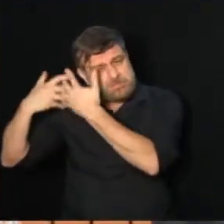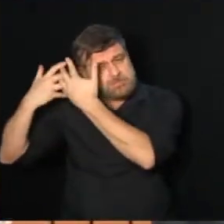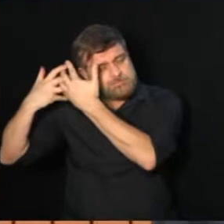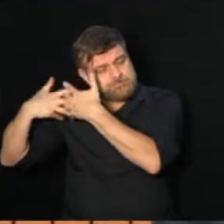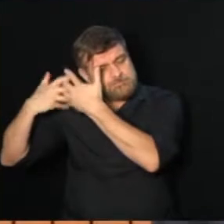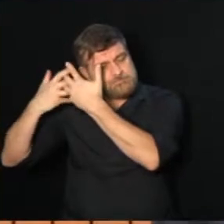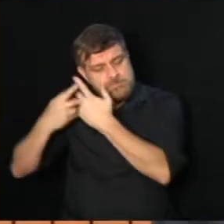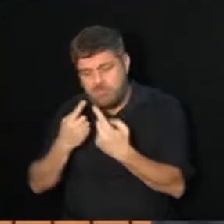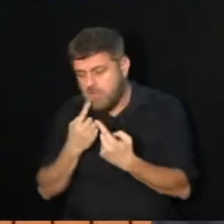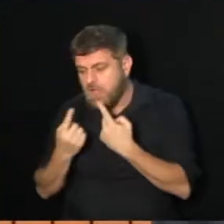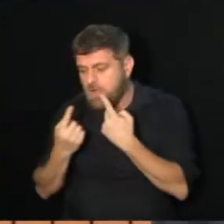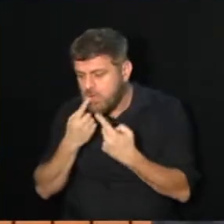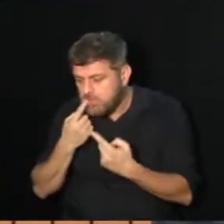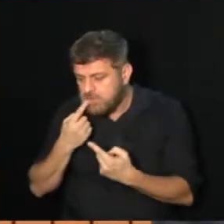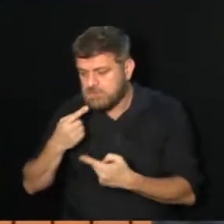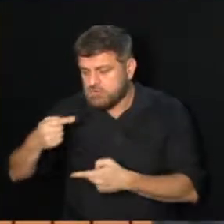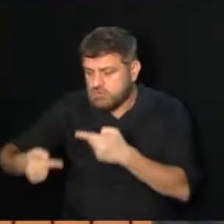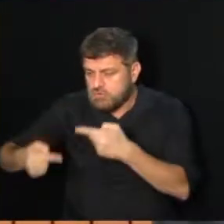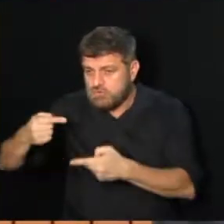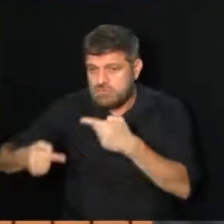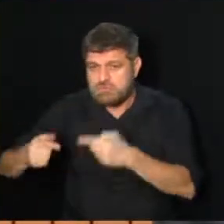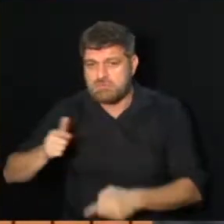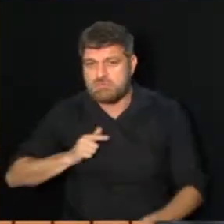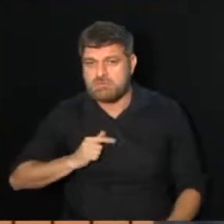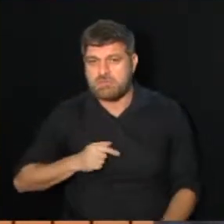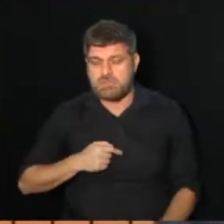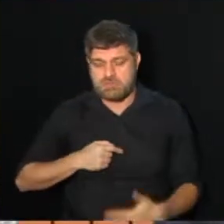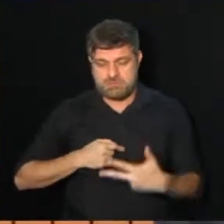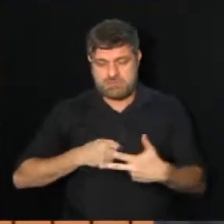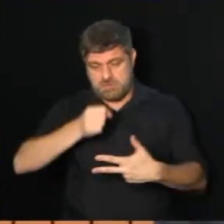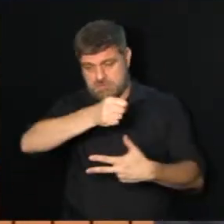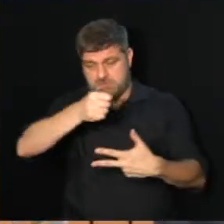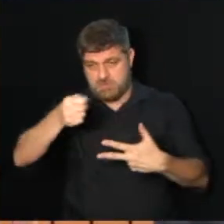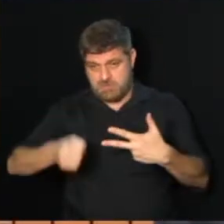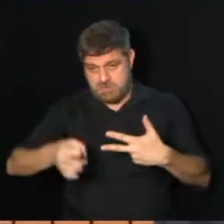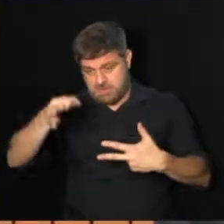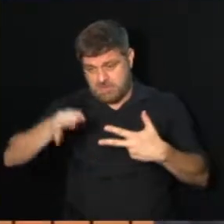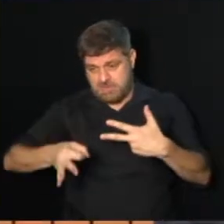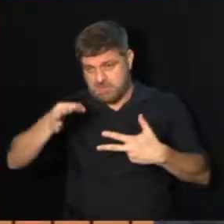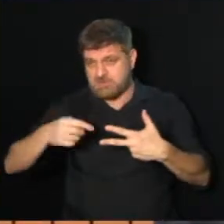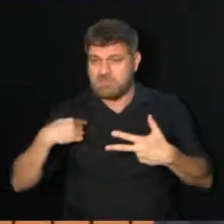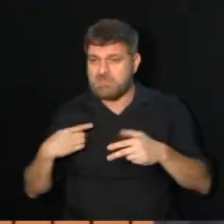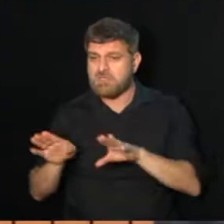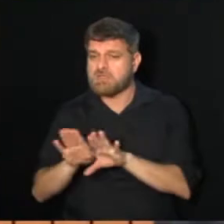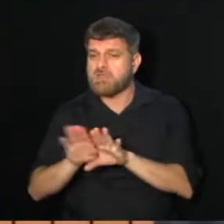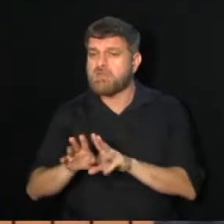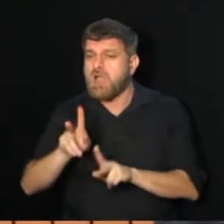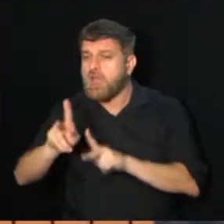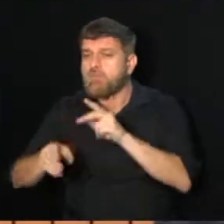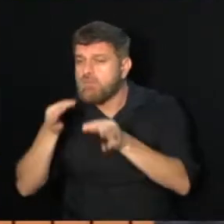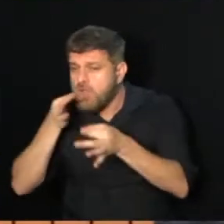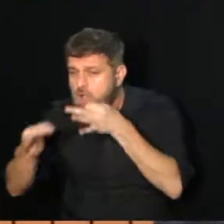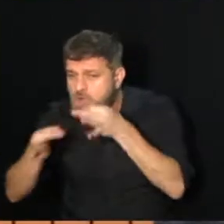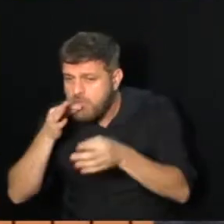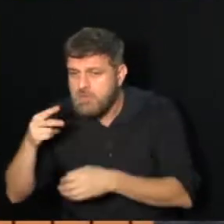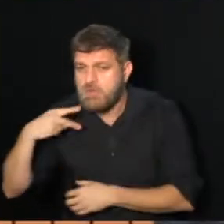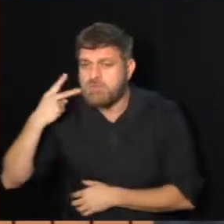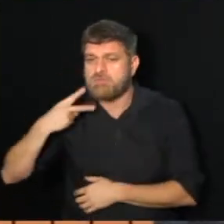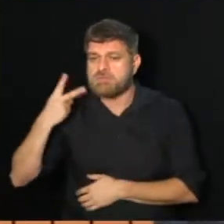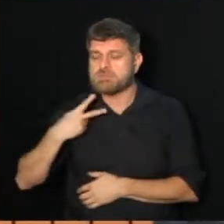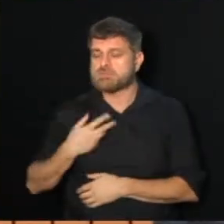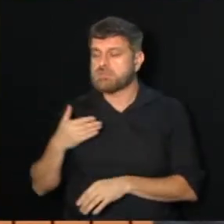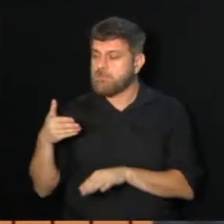processo de discussão, ouvindo os poderes constituintes, ouvindo a população, fazendo com que os vereadores, evidentemente,